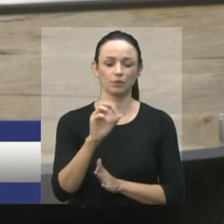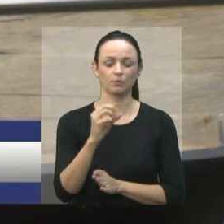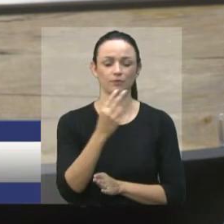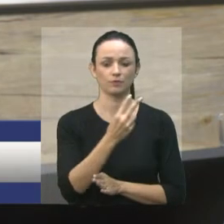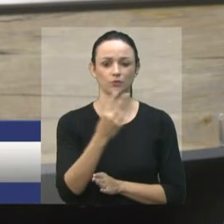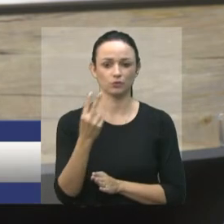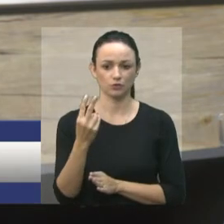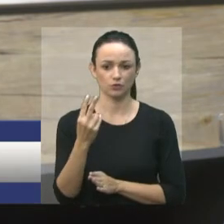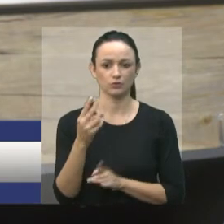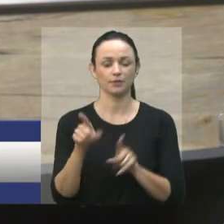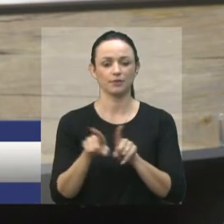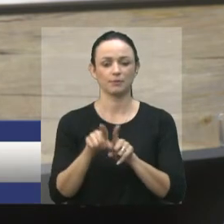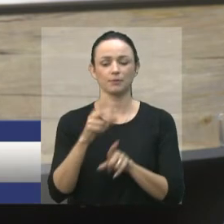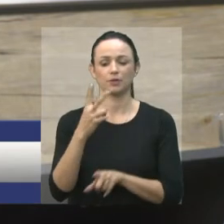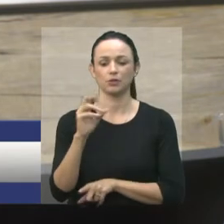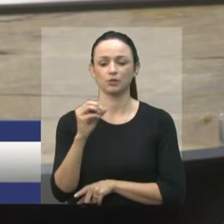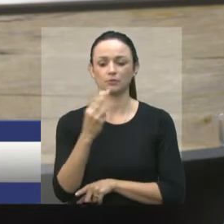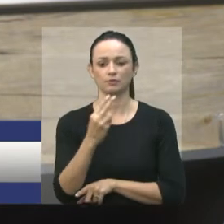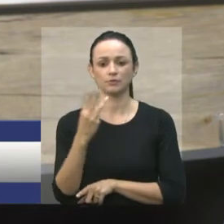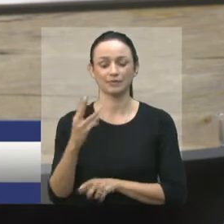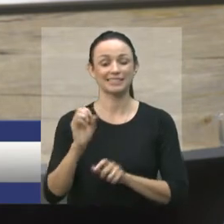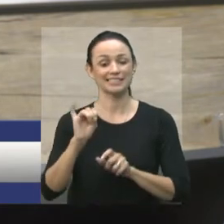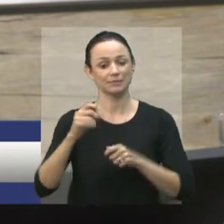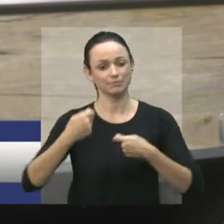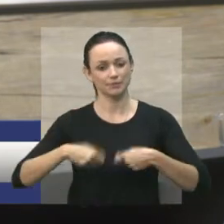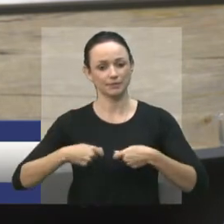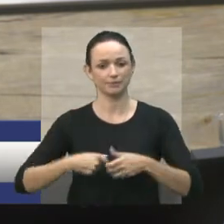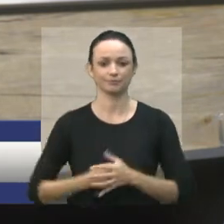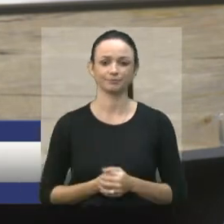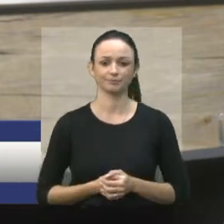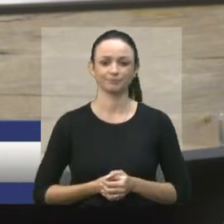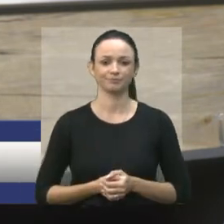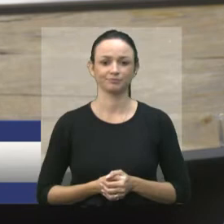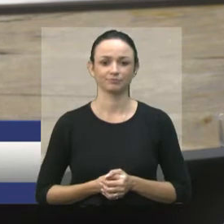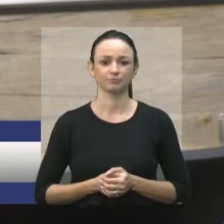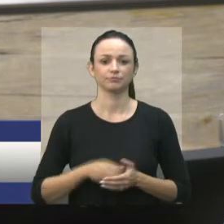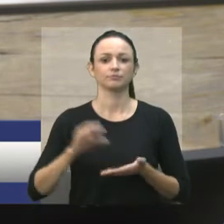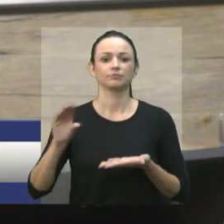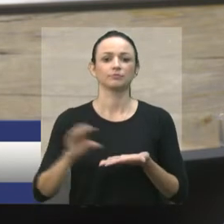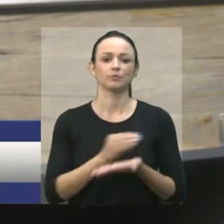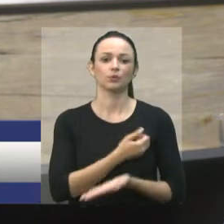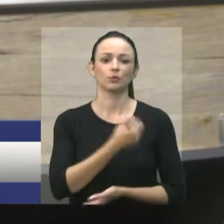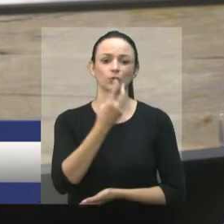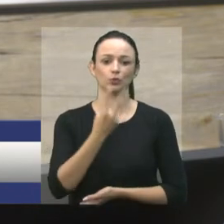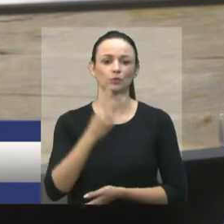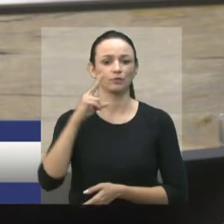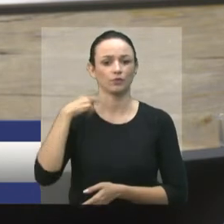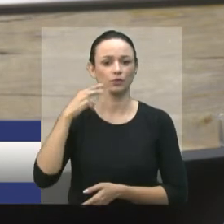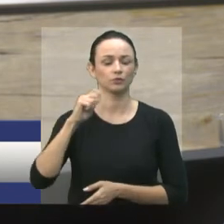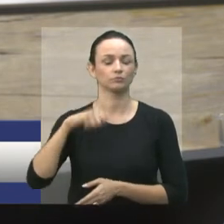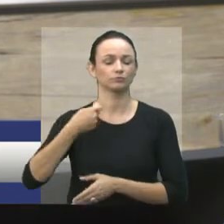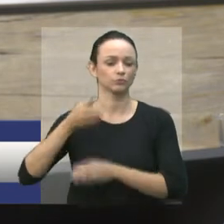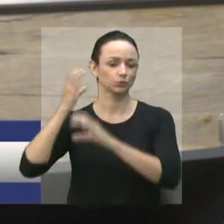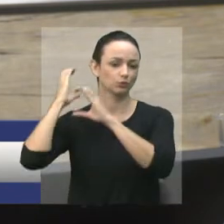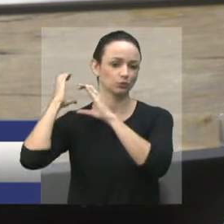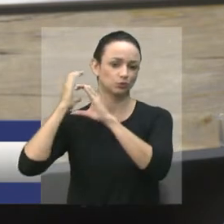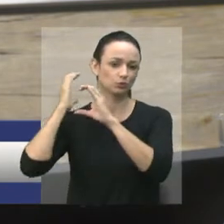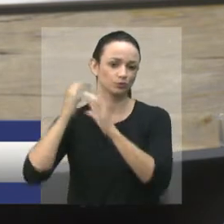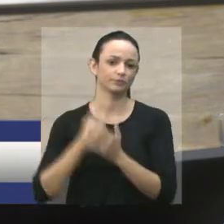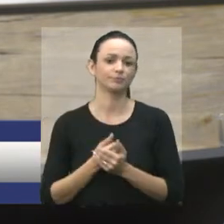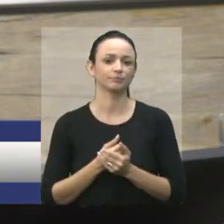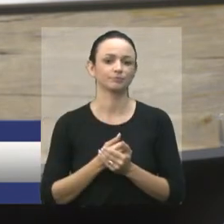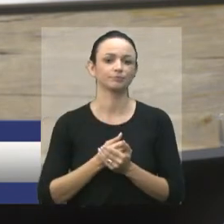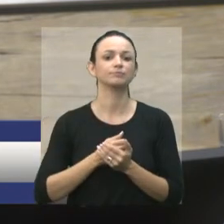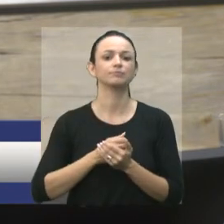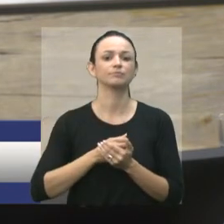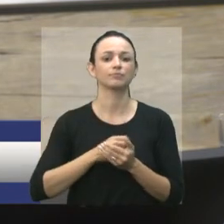2022 e 2023, se necessárias. Emenda número 2, vereador Tito Coloneto. Insere